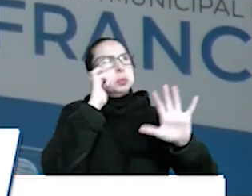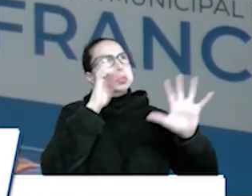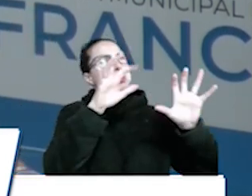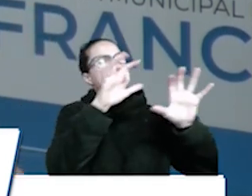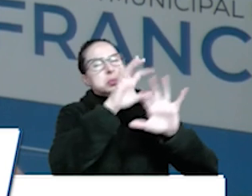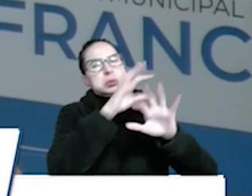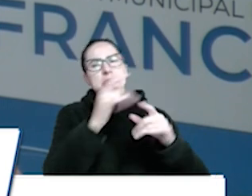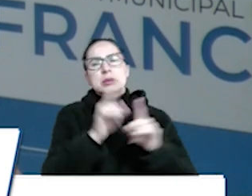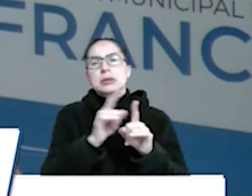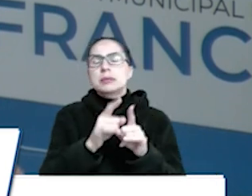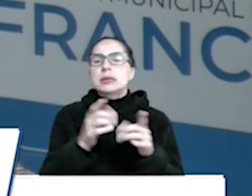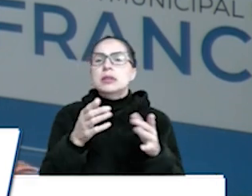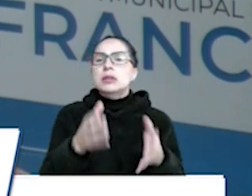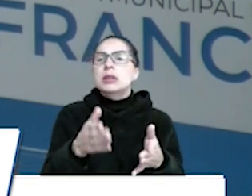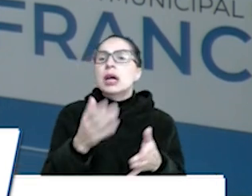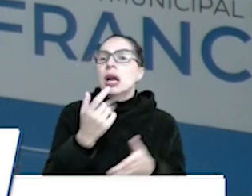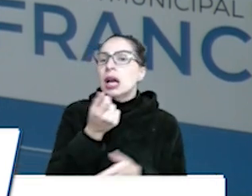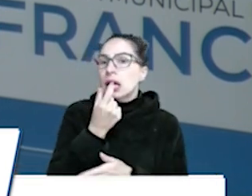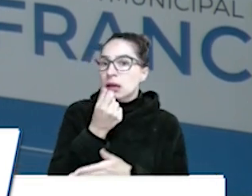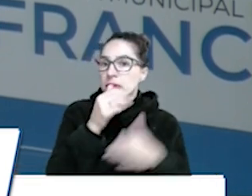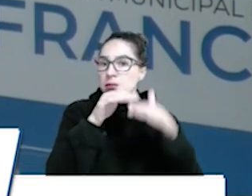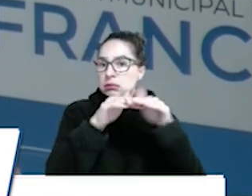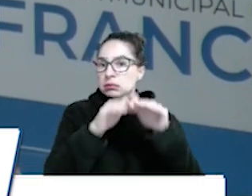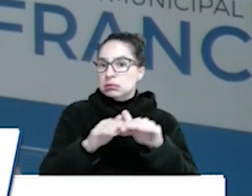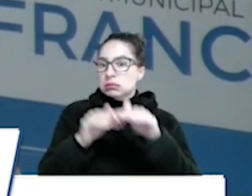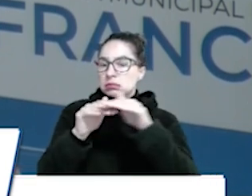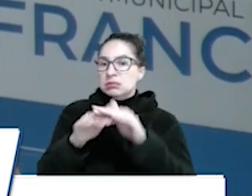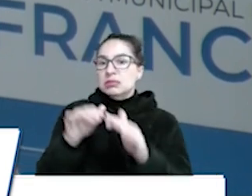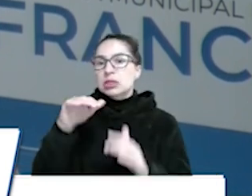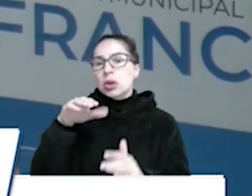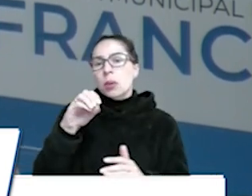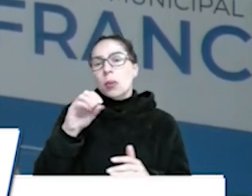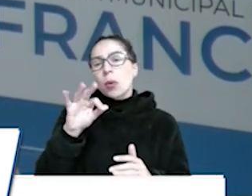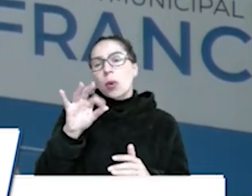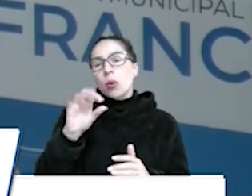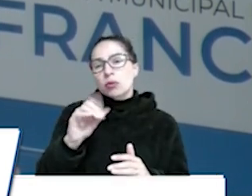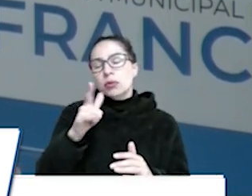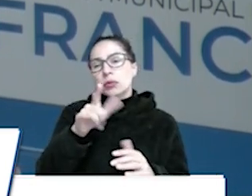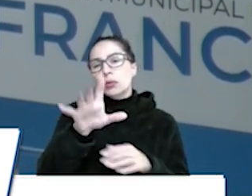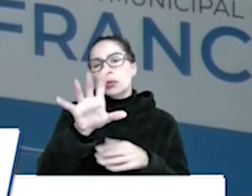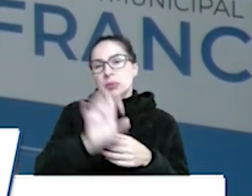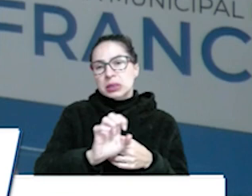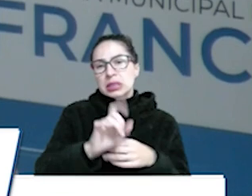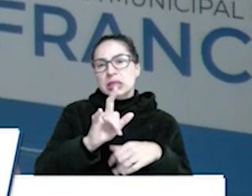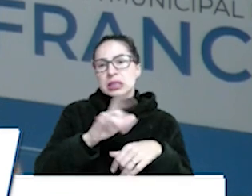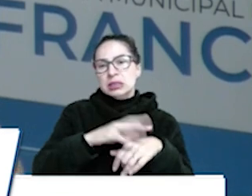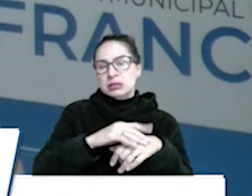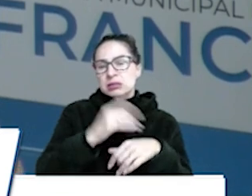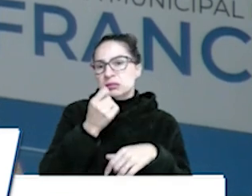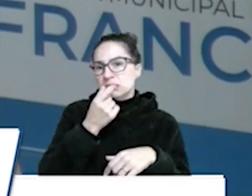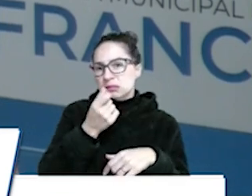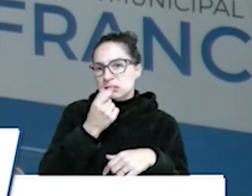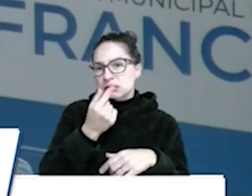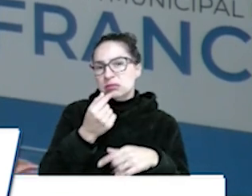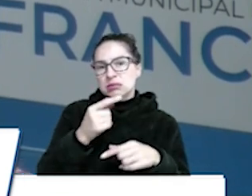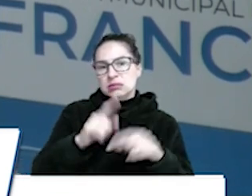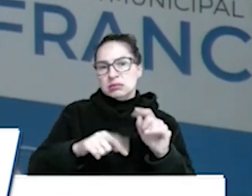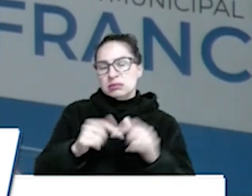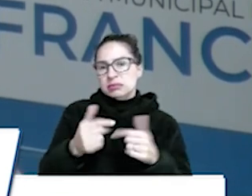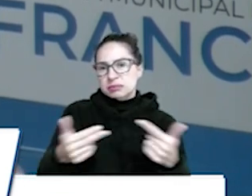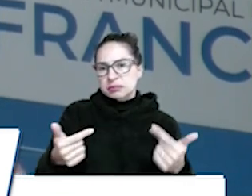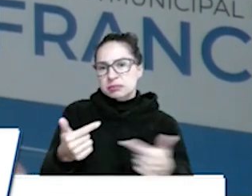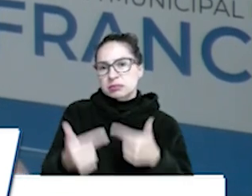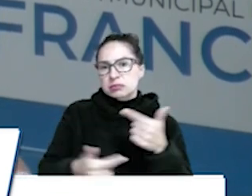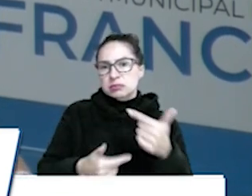de remédios que estão mofadas, contaminando esses remédios, instrumentos de trabalho dos servidores